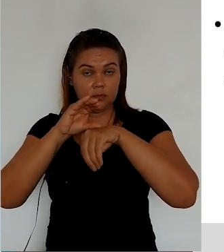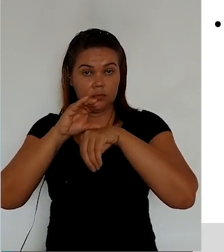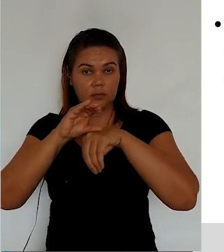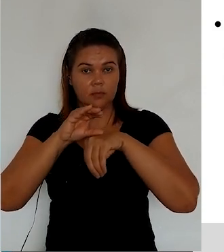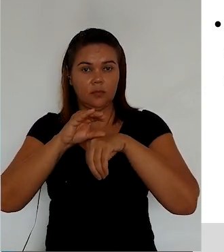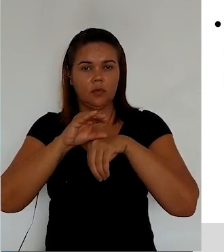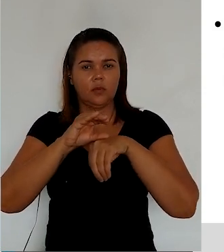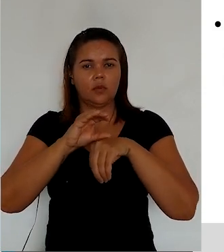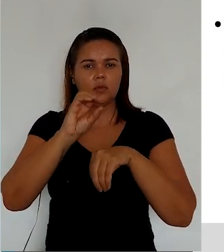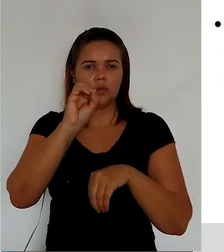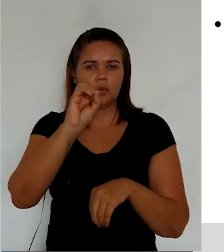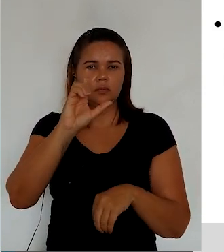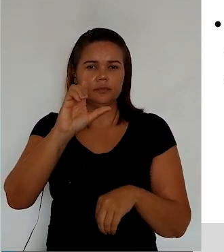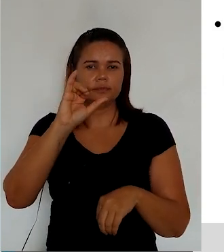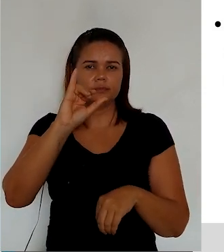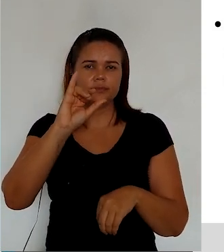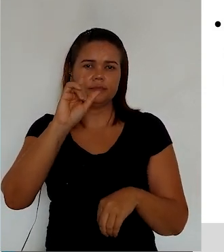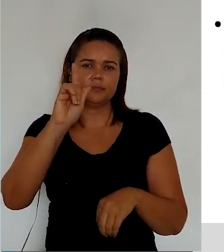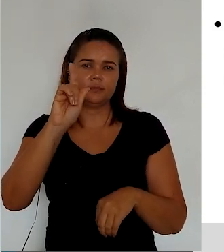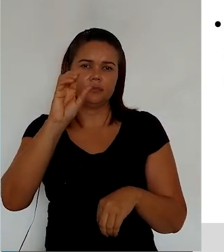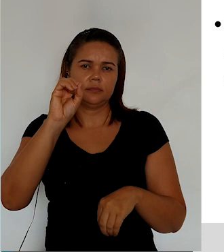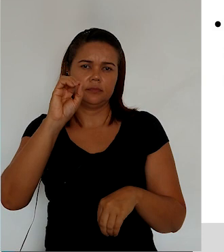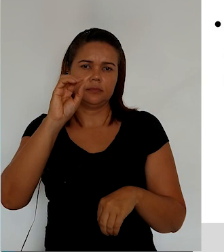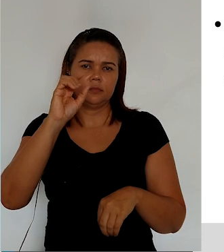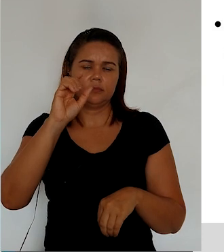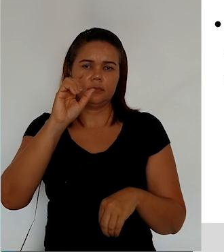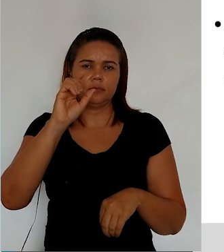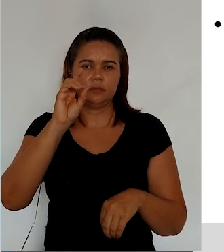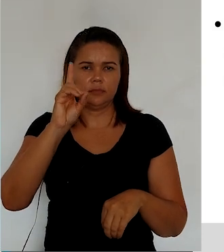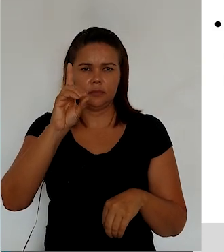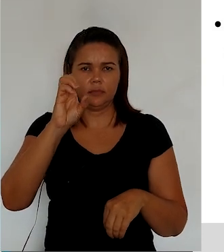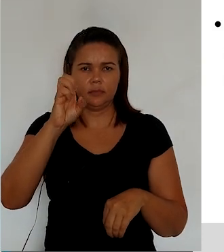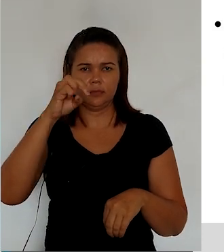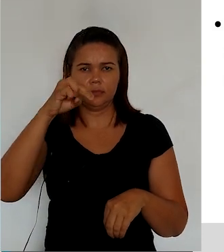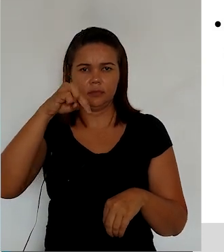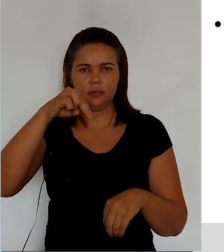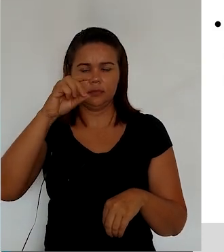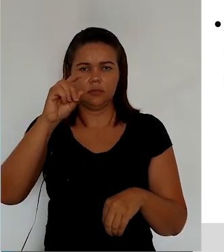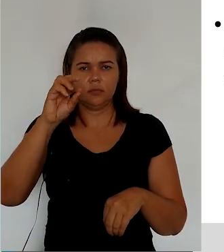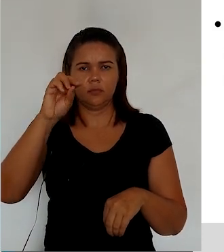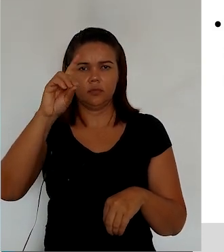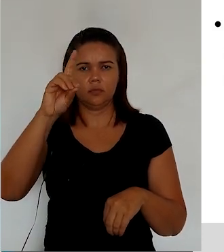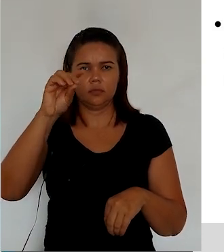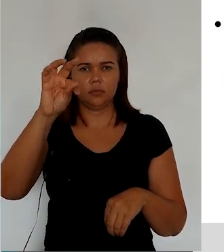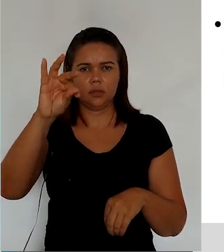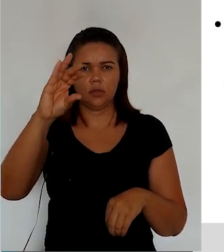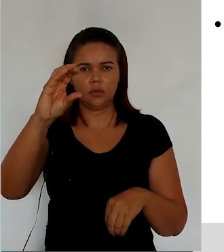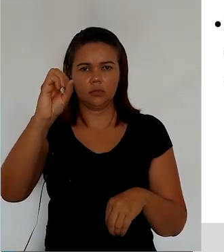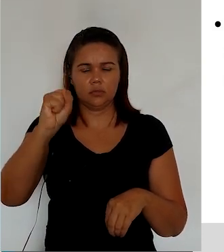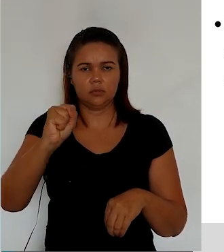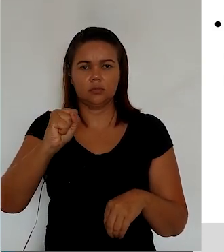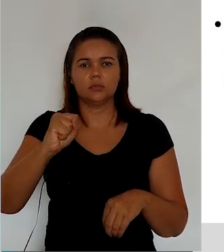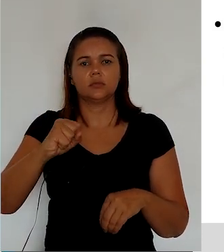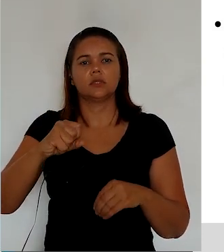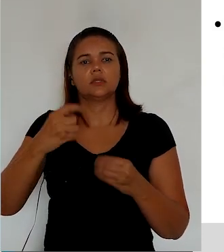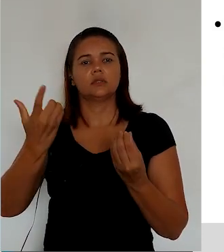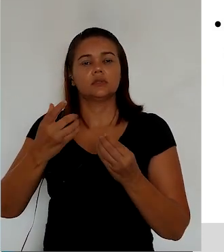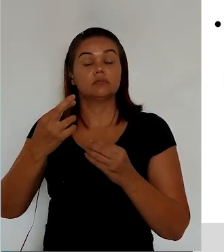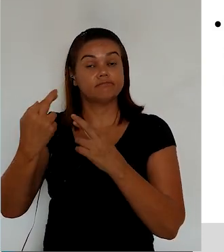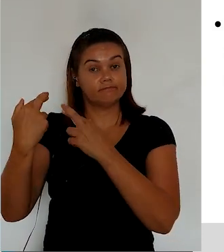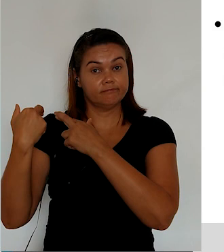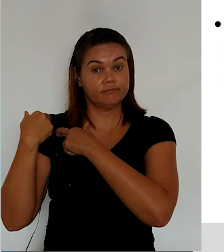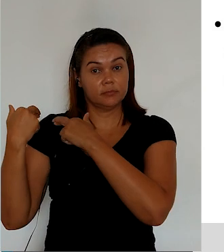Os oligodendrócitos são responsáveis pela mielinização